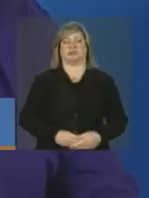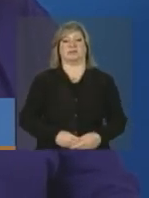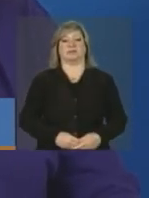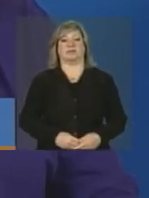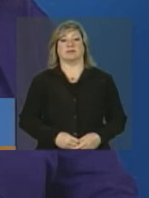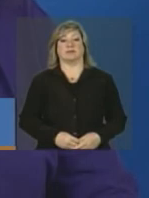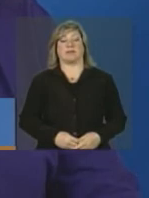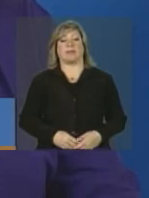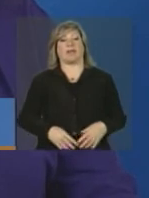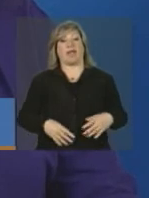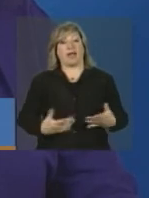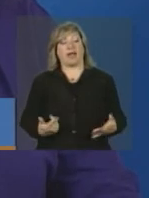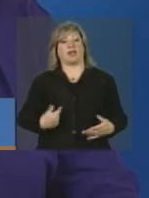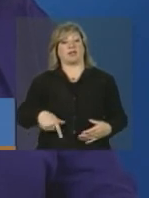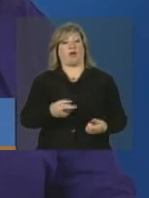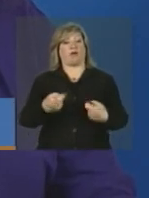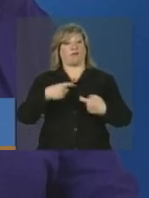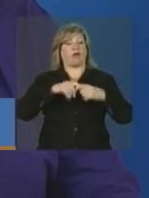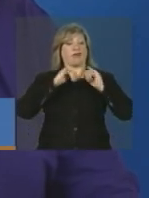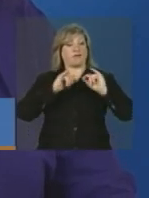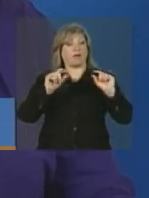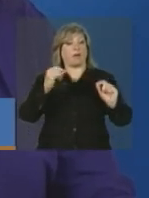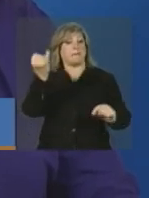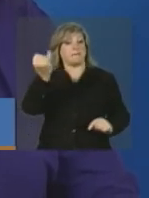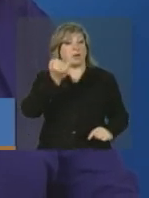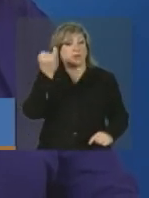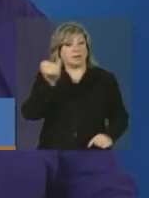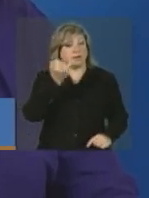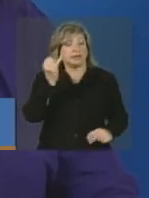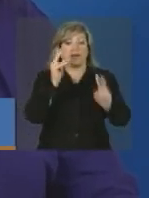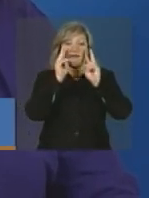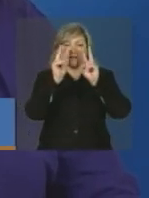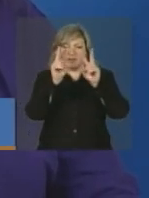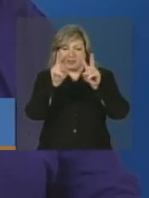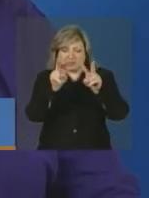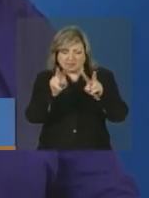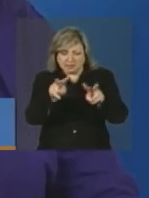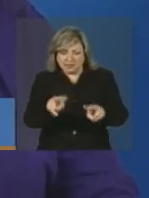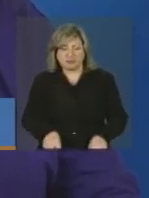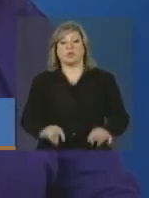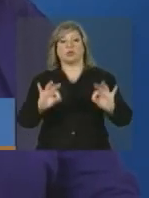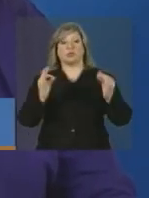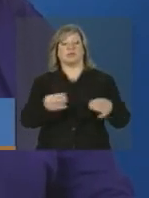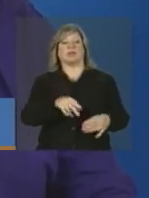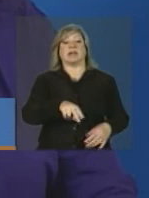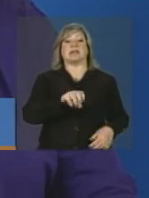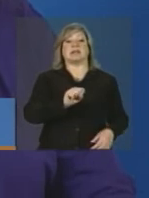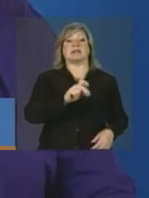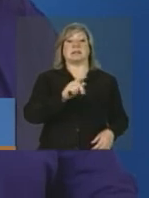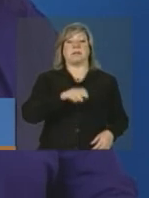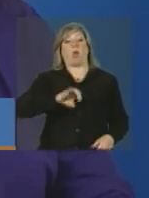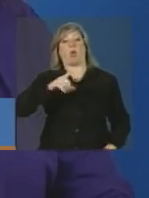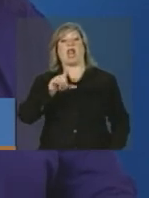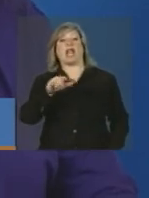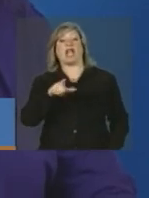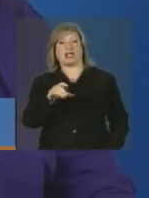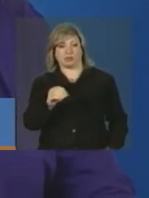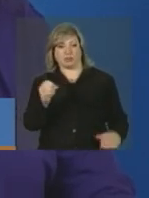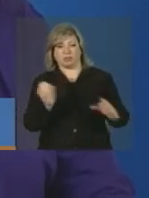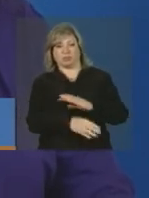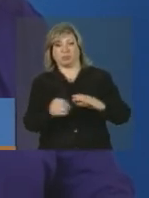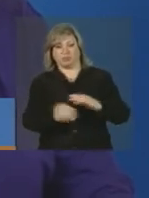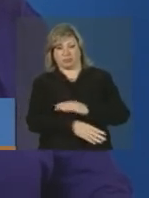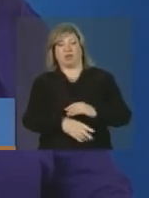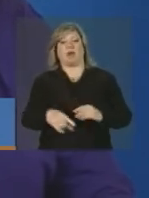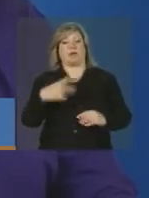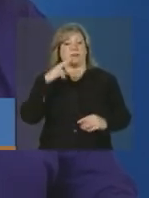E aí a gente volta a salientar da importância de ver, olhar lá na caixa de spam ou lixo eletrônico, porque os